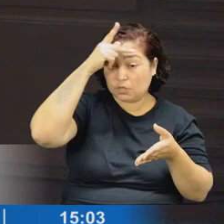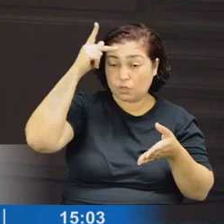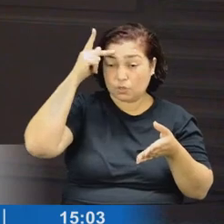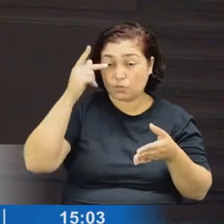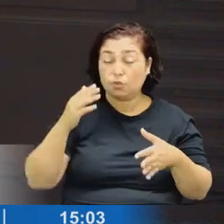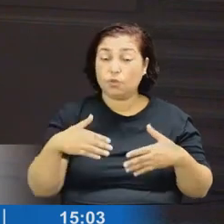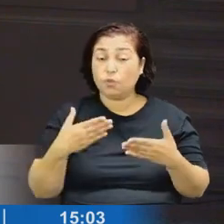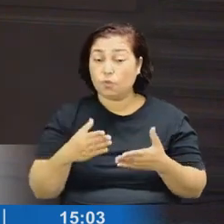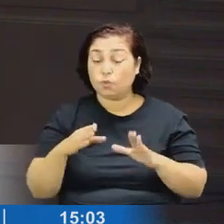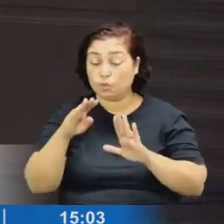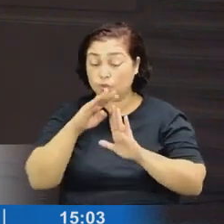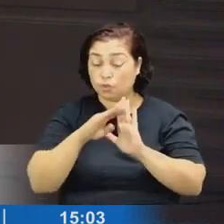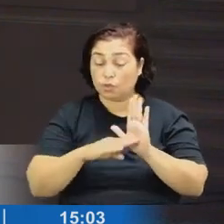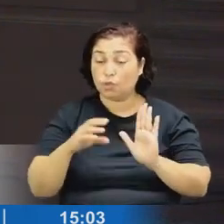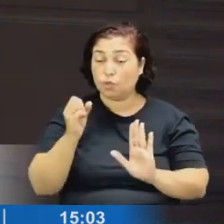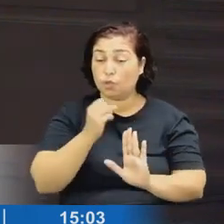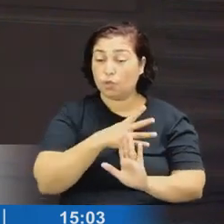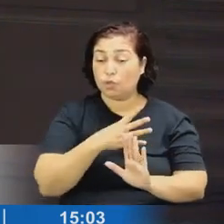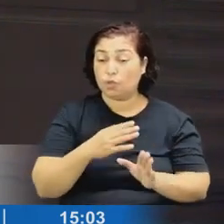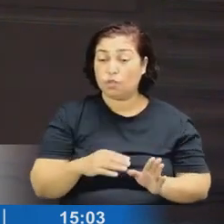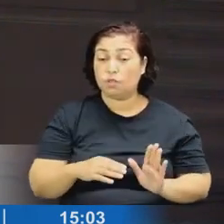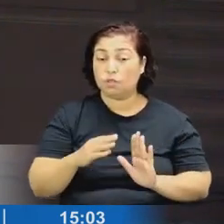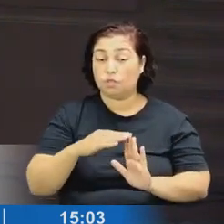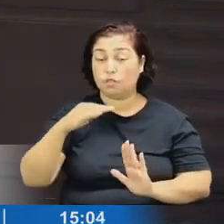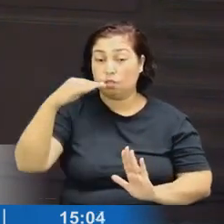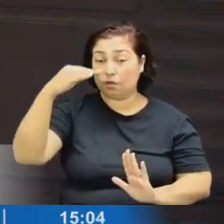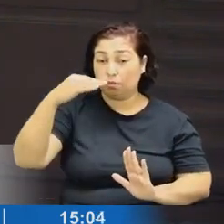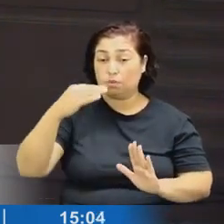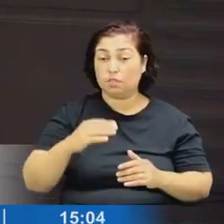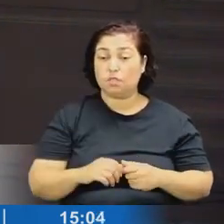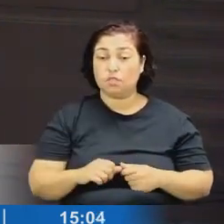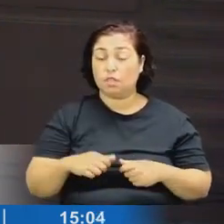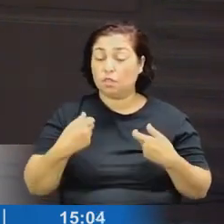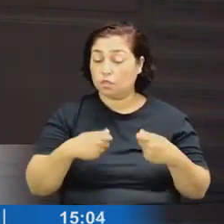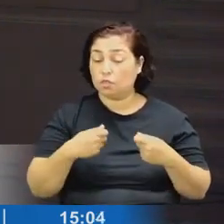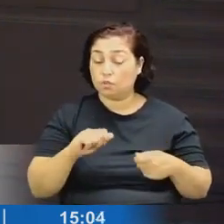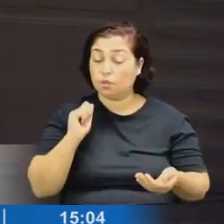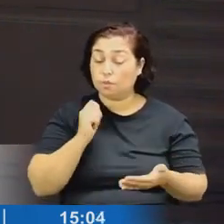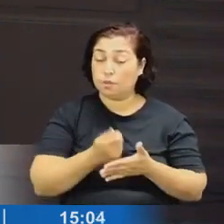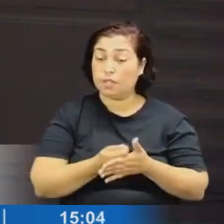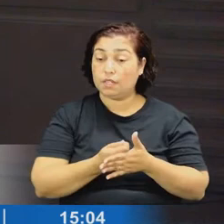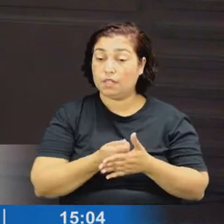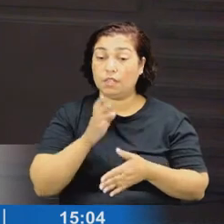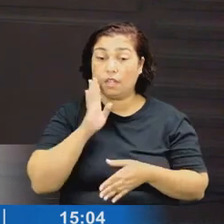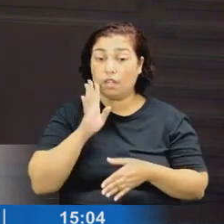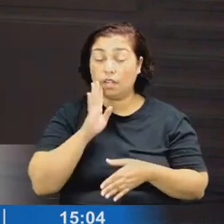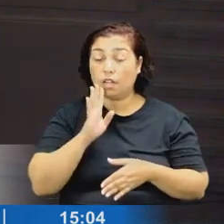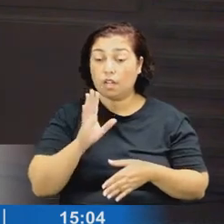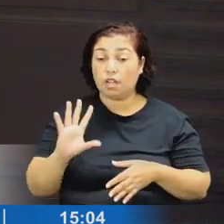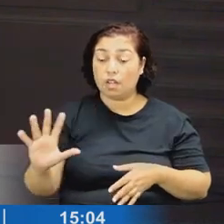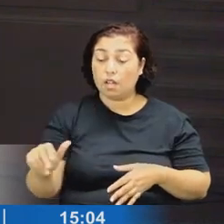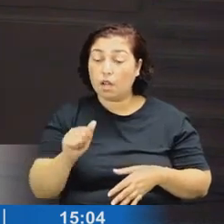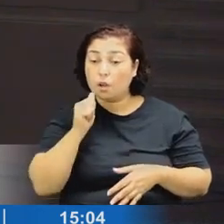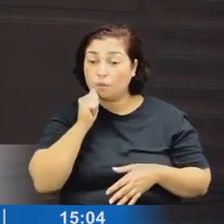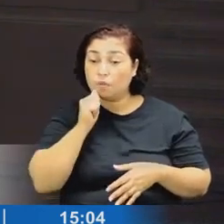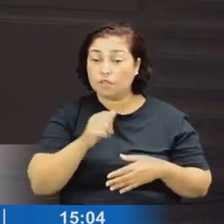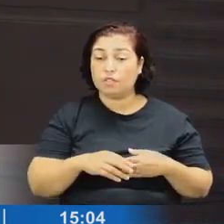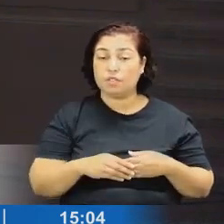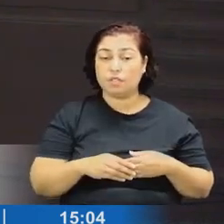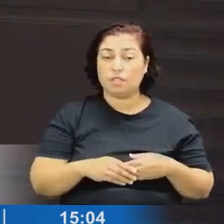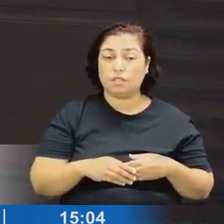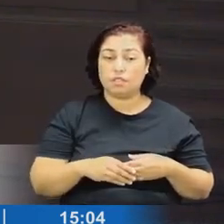a plataforma é nova ela quer trazer gente ela aumenta o alcance orgânico sem pagar então o Tik Tok é legal para aproveitar isso Pega a galera lá